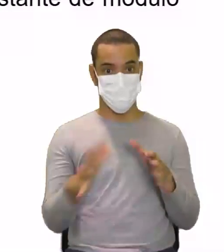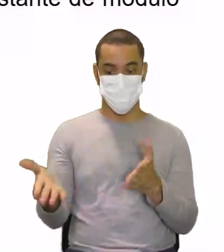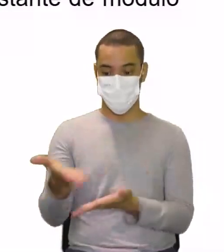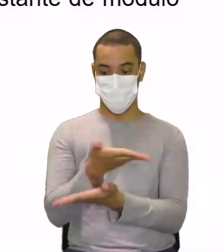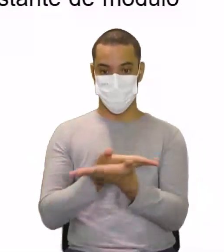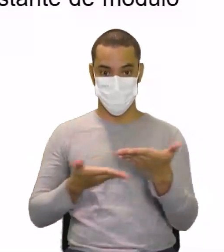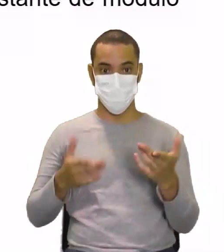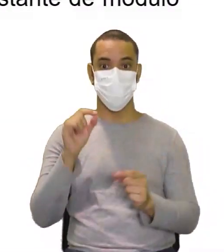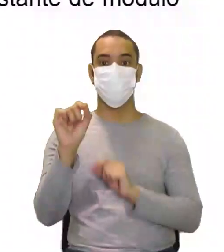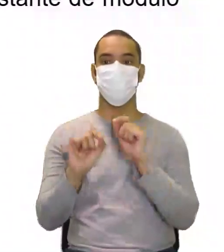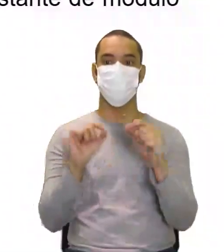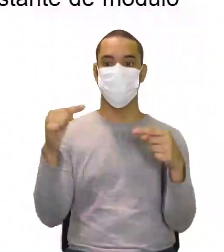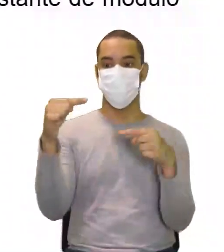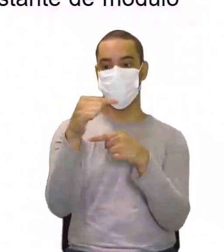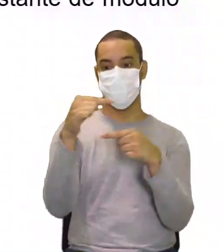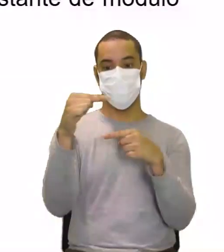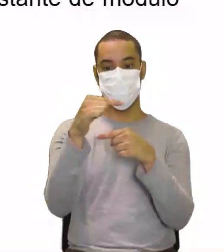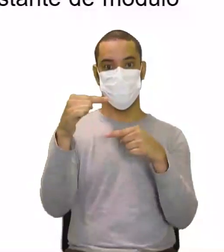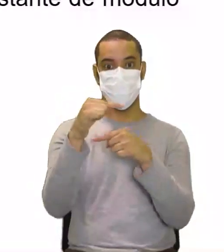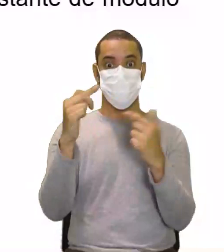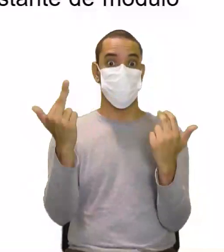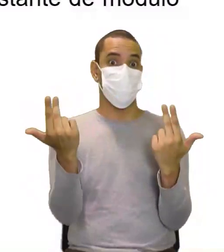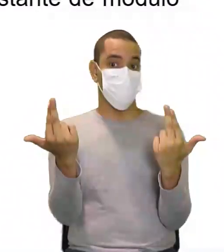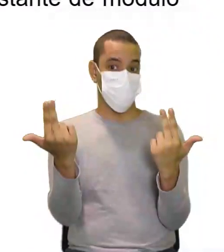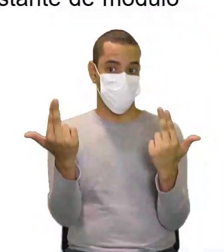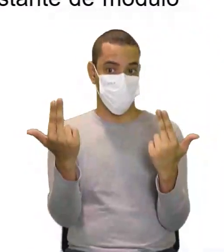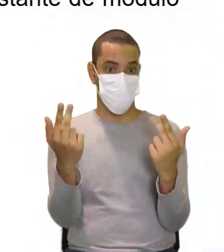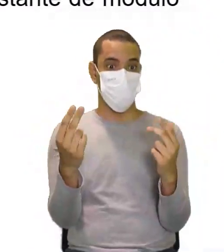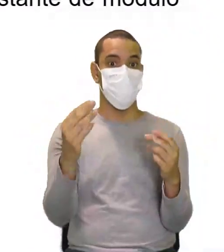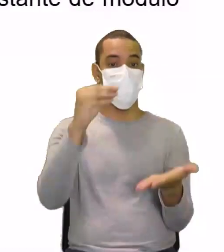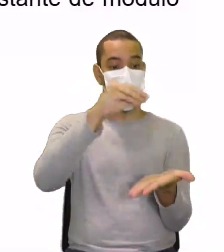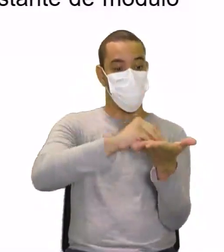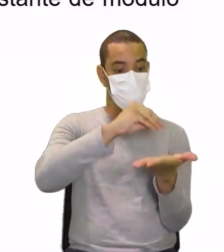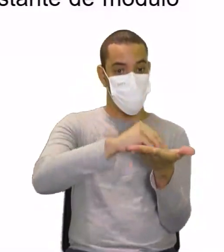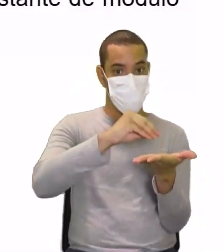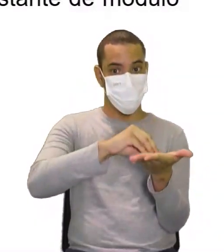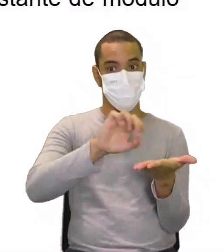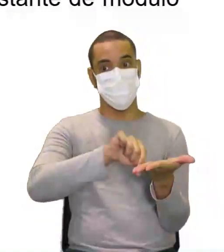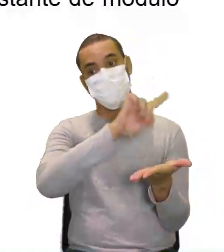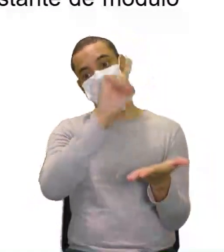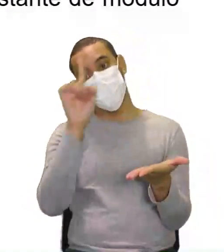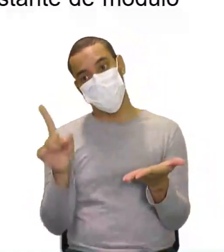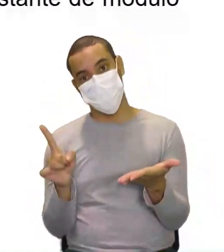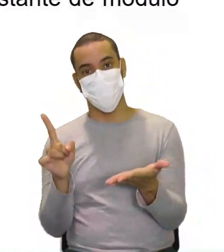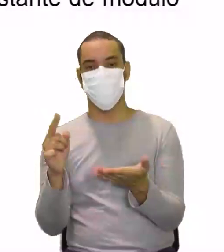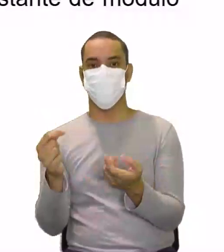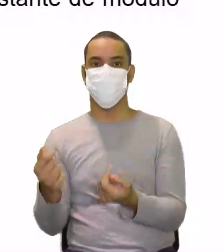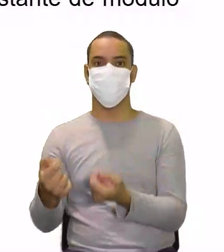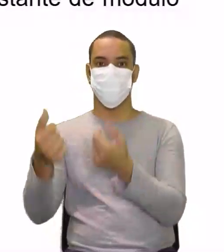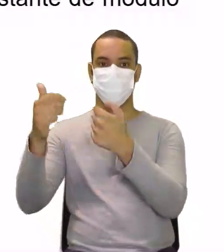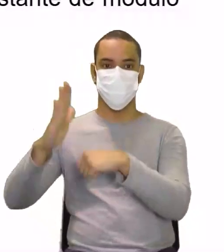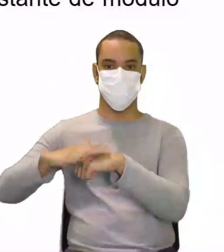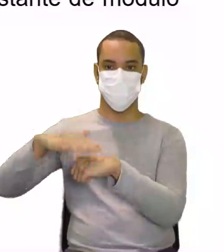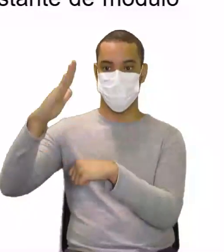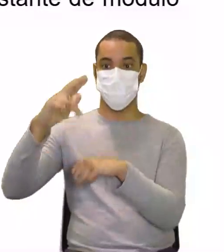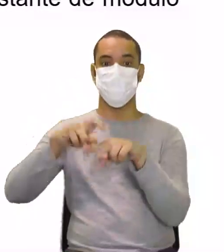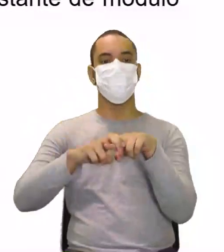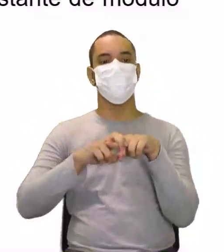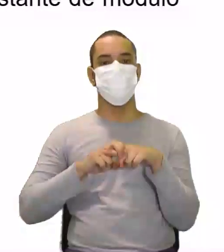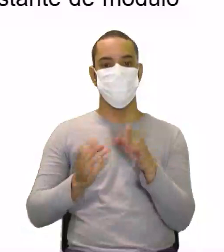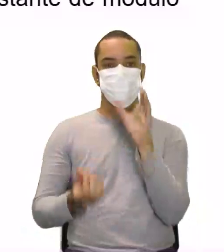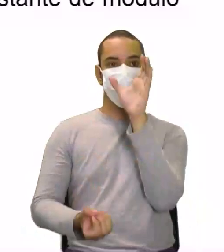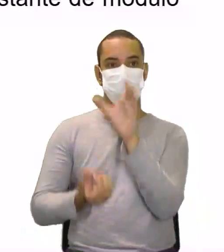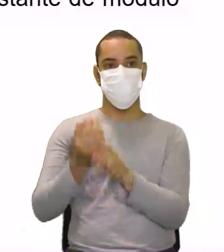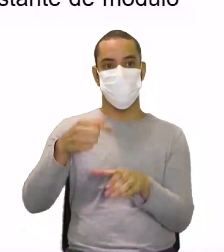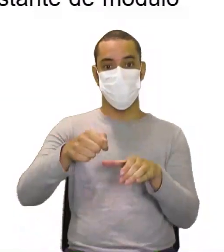uma polarização elétrica. Lógico, um lado com excesso, outro com falta. Desse modo, é criado um campo elétrico